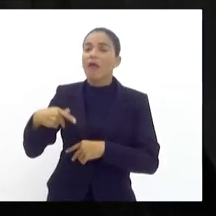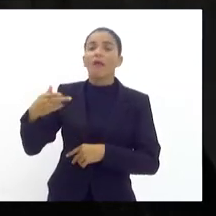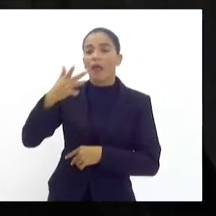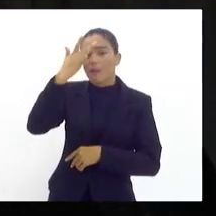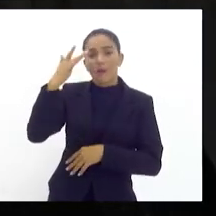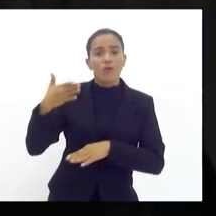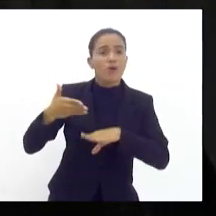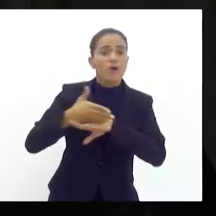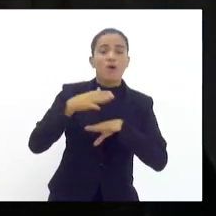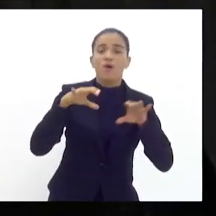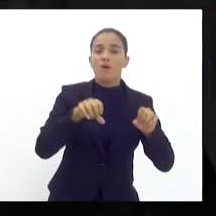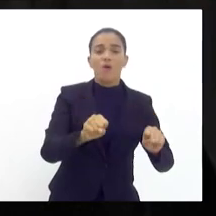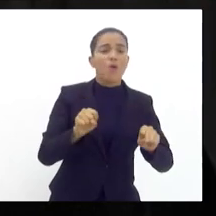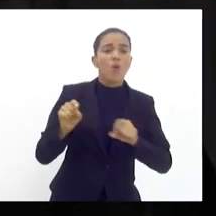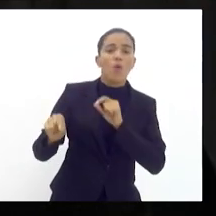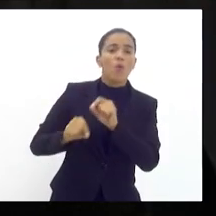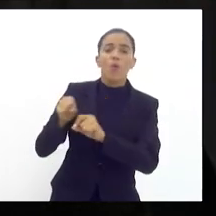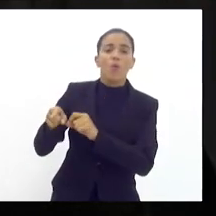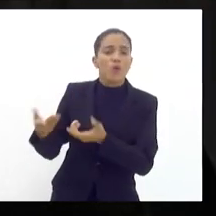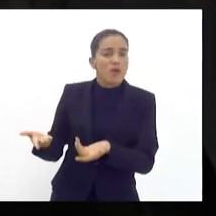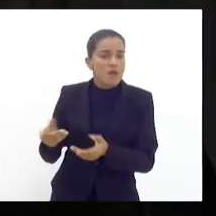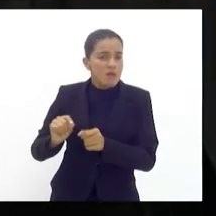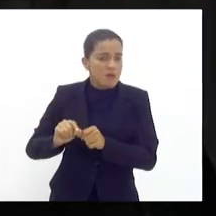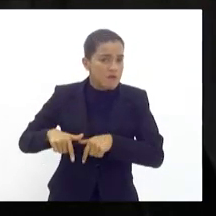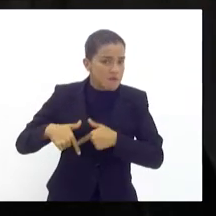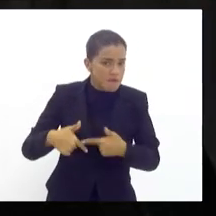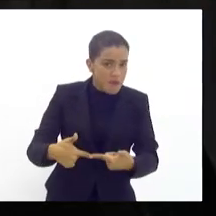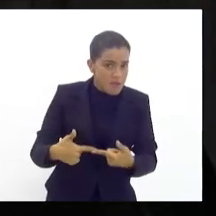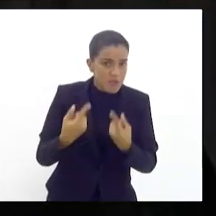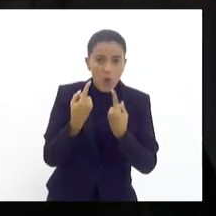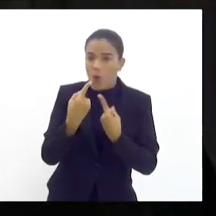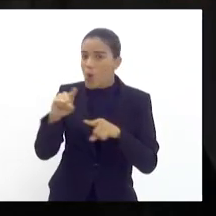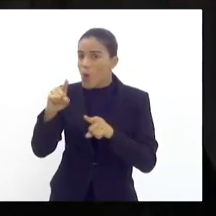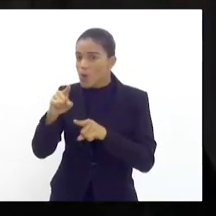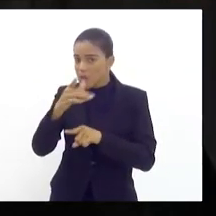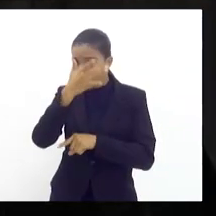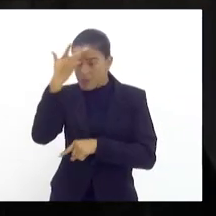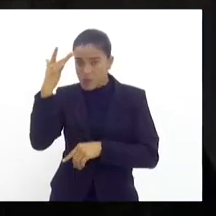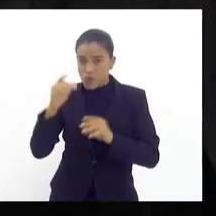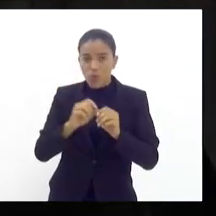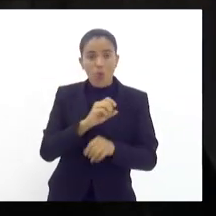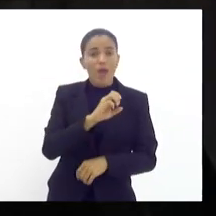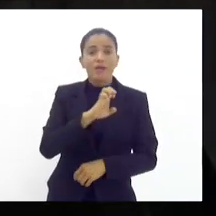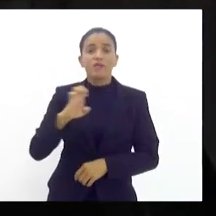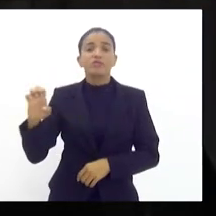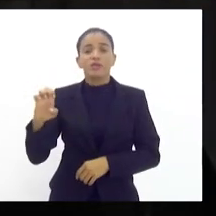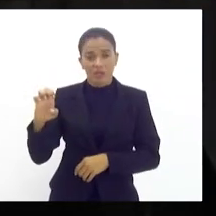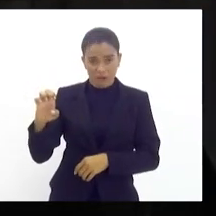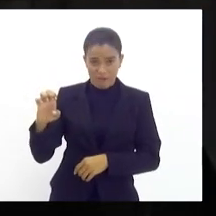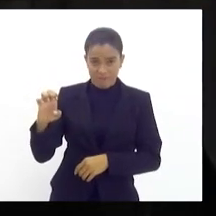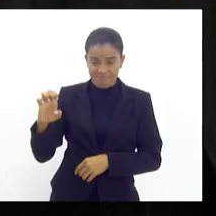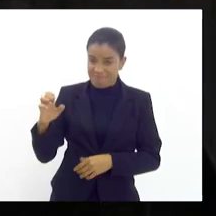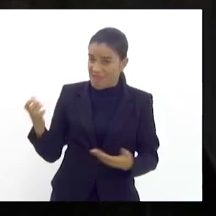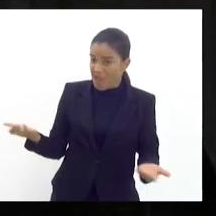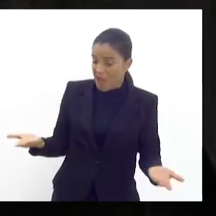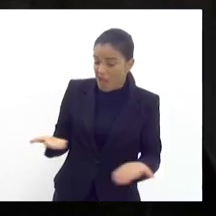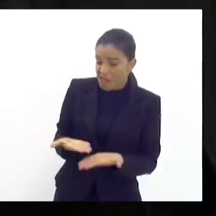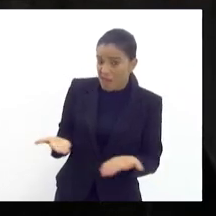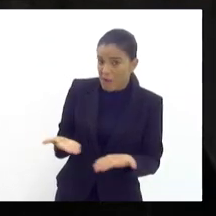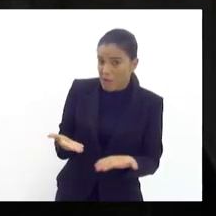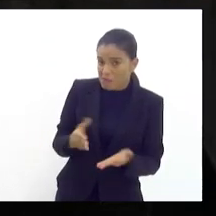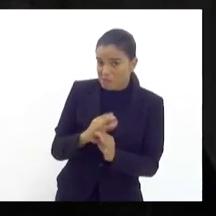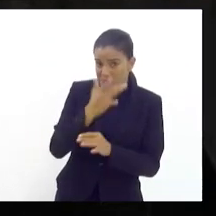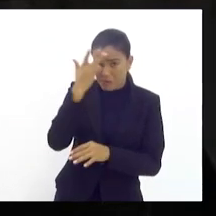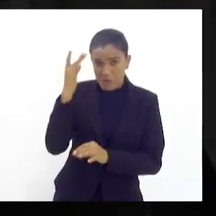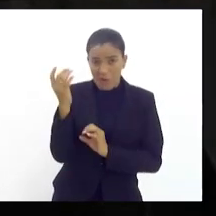invadir o que que ele fez realmente quem era contra quem era oposição ao governo dele até hoje ninguém me disse nada